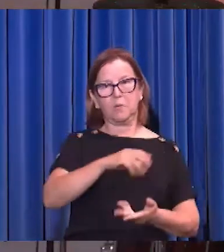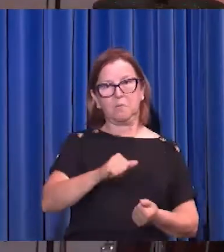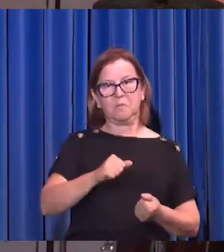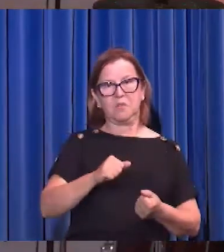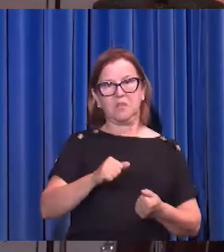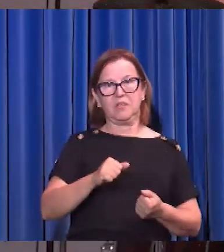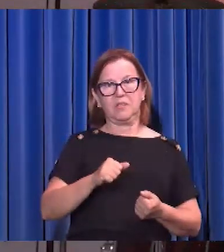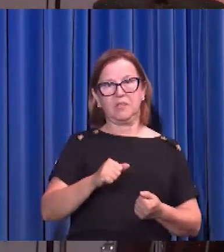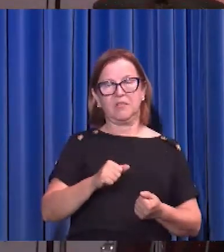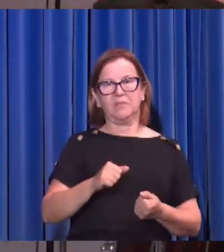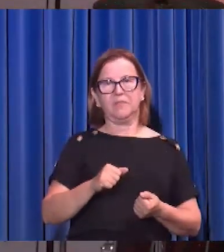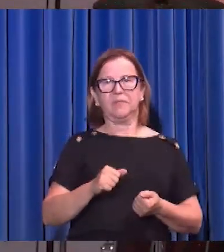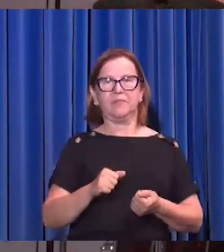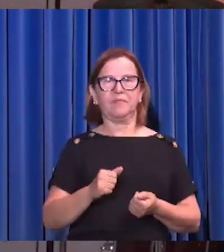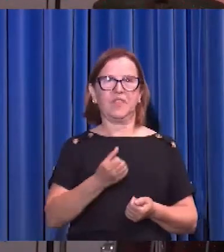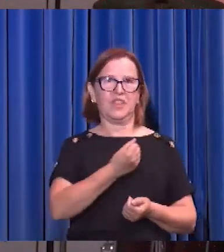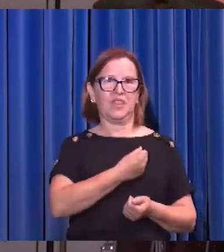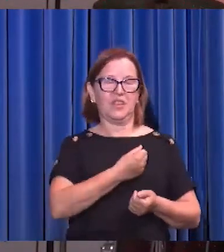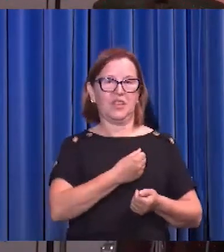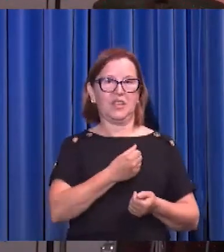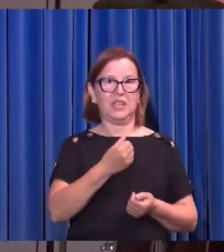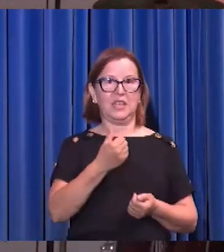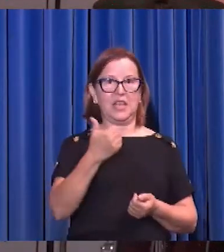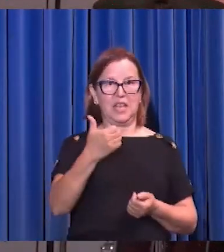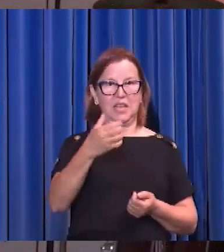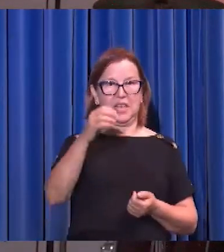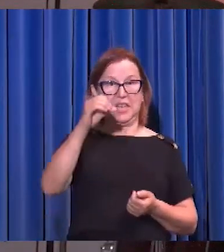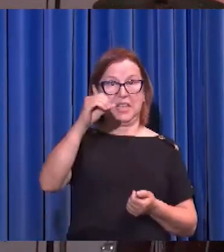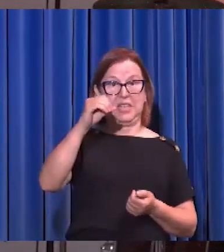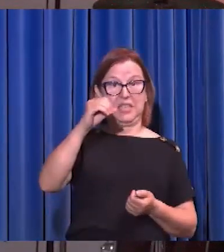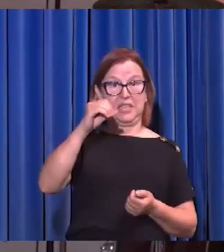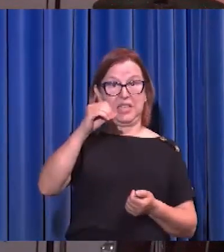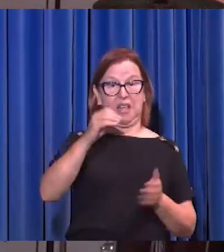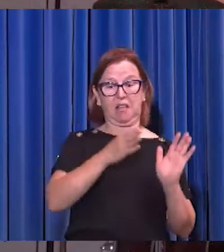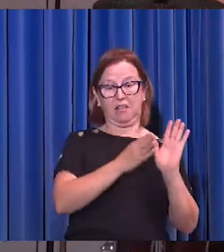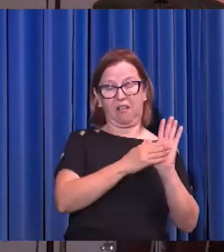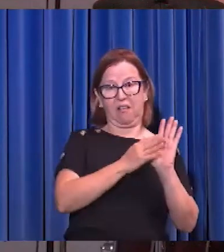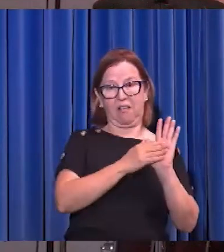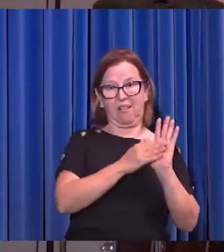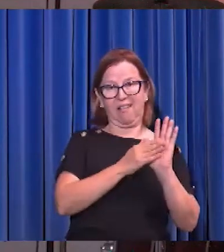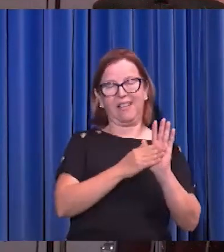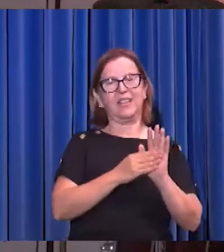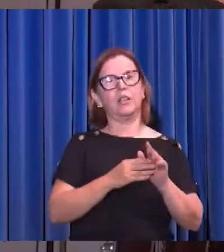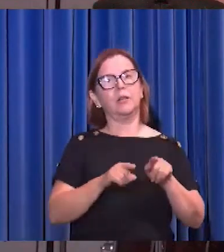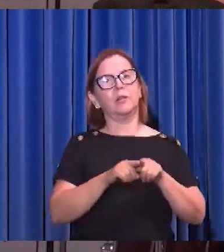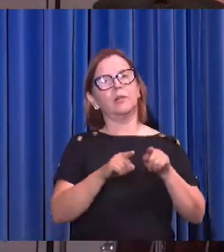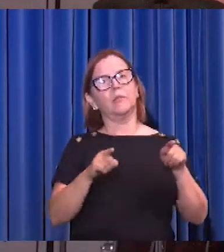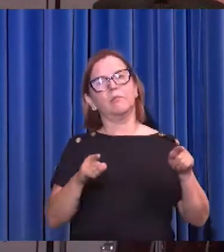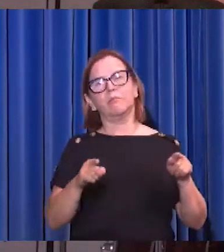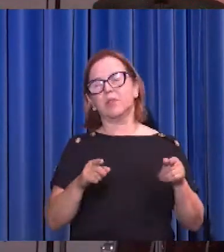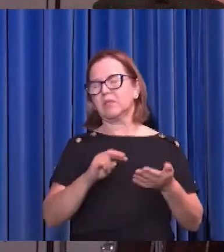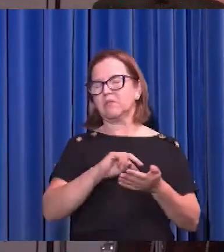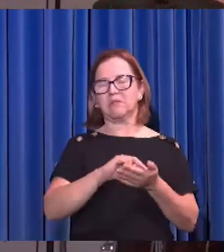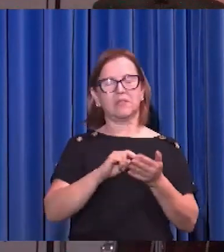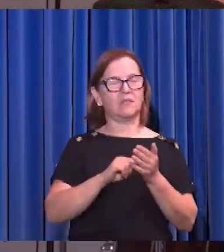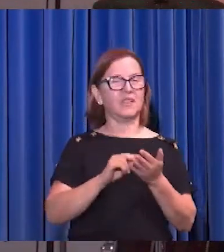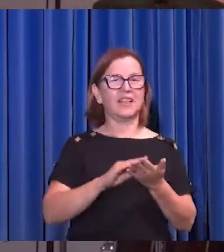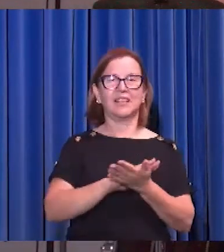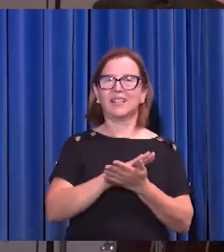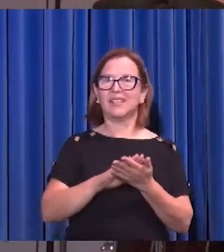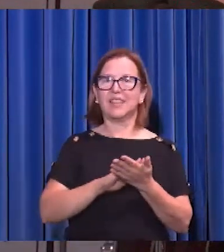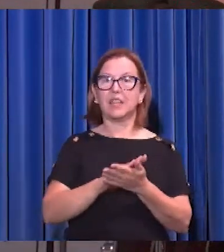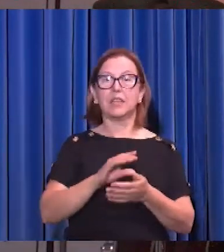10, com honras, com mérito. mas isso não significa nada